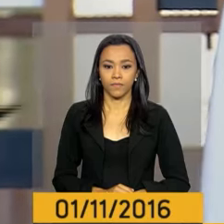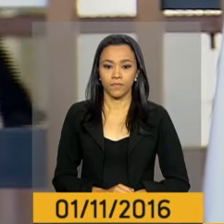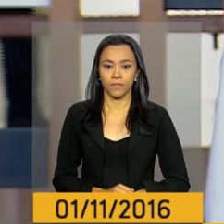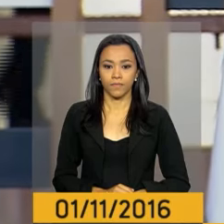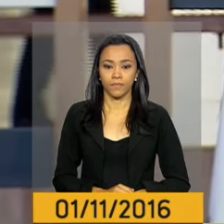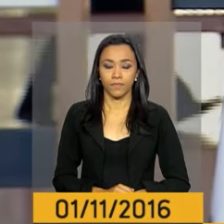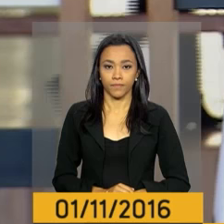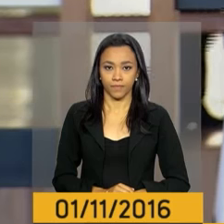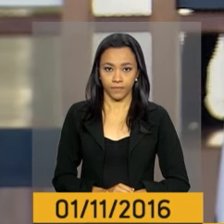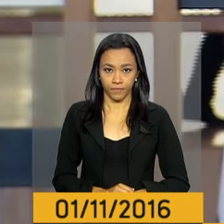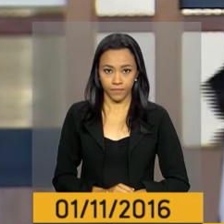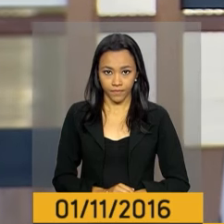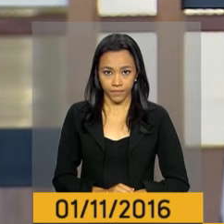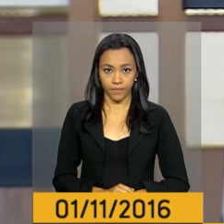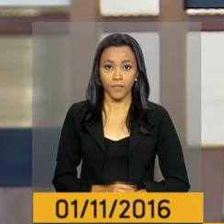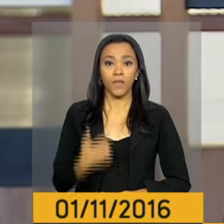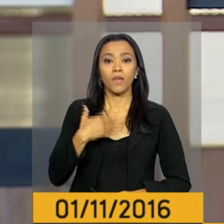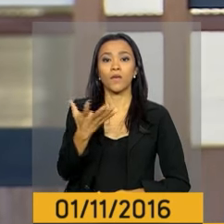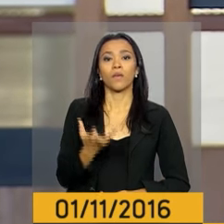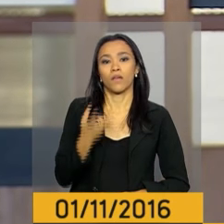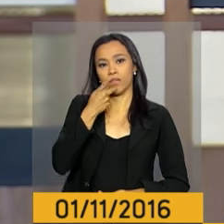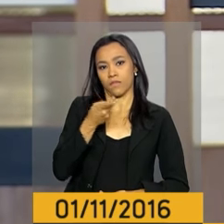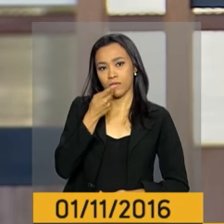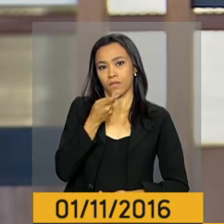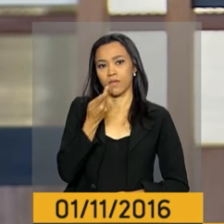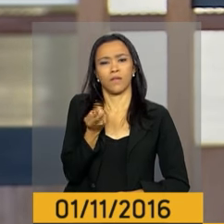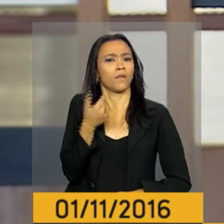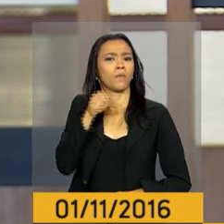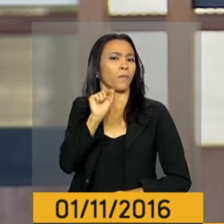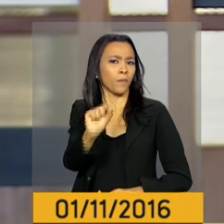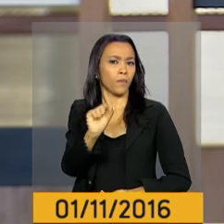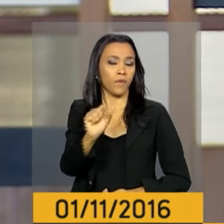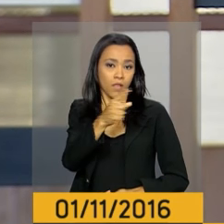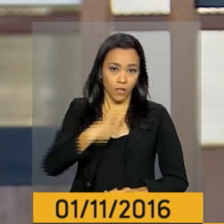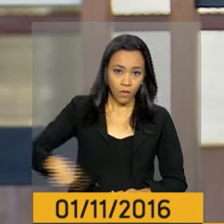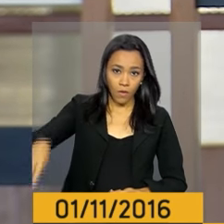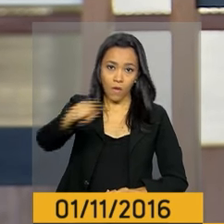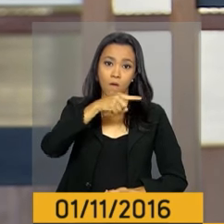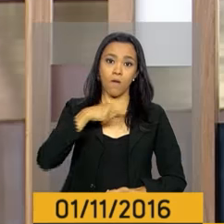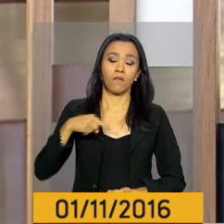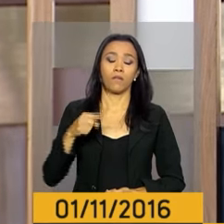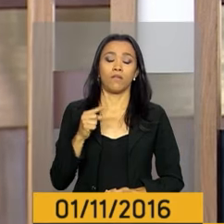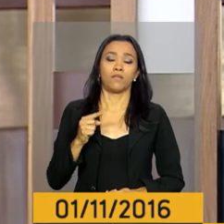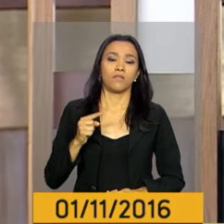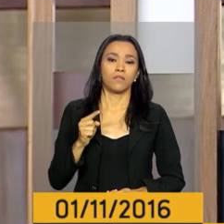portuguesa. E eu quero dizer que nós tomamos